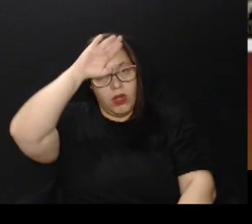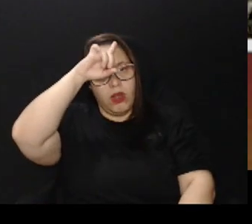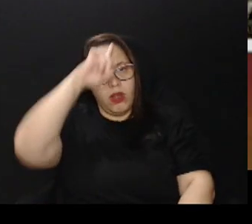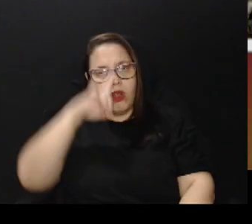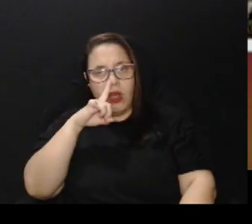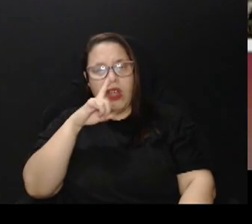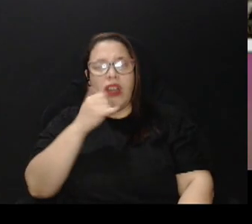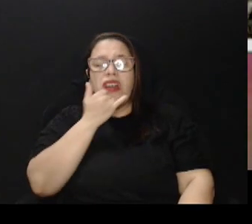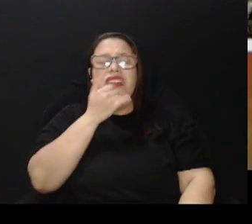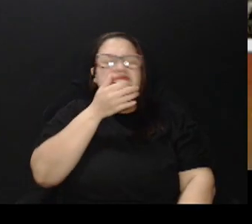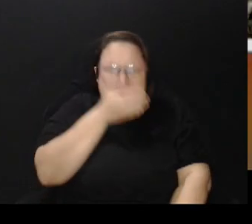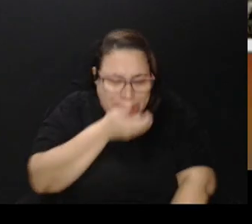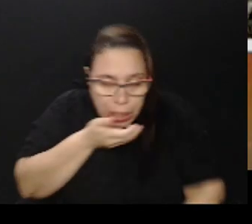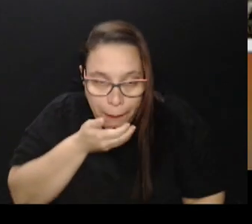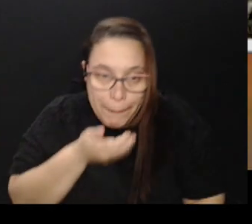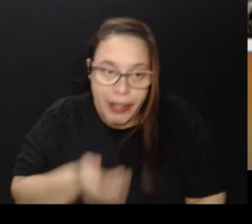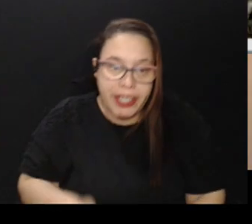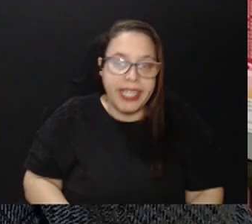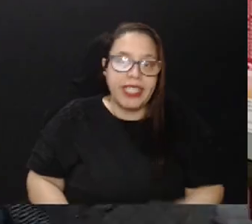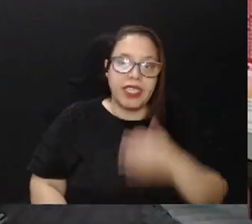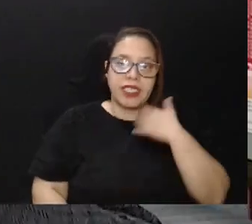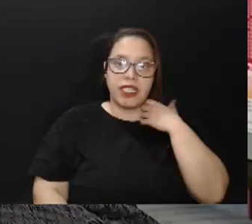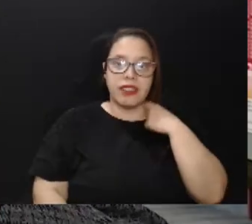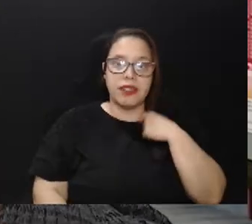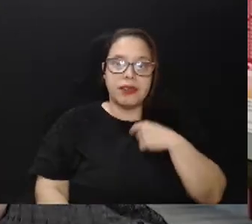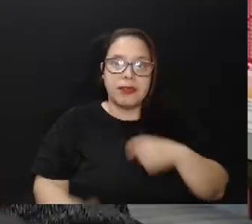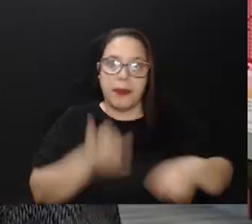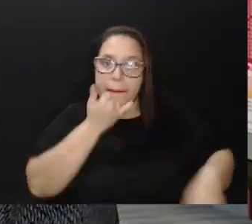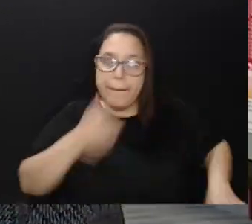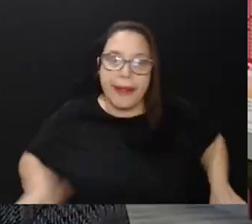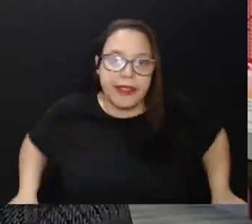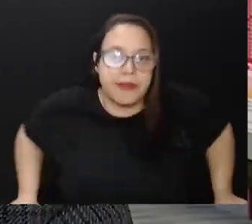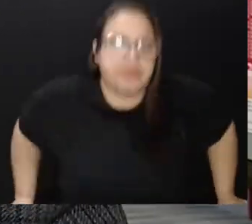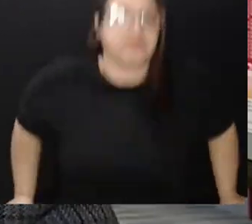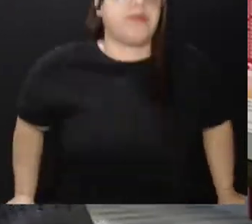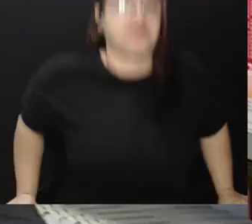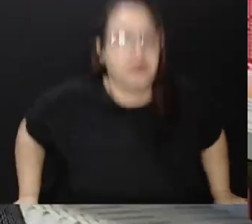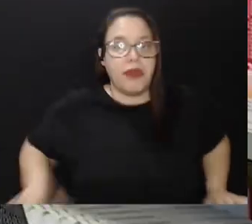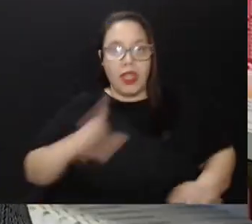os missionários americanos ali pensassem, então, nós precisamos sair daqui. Aí foram para